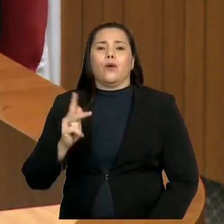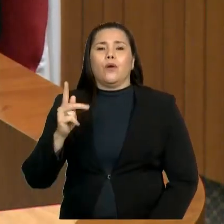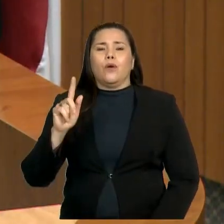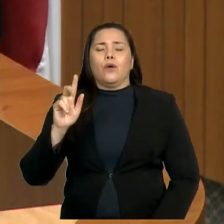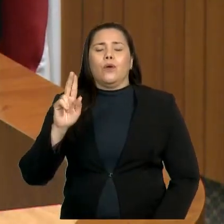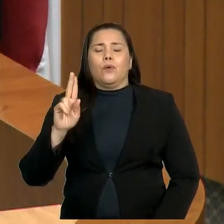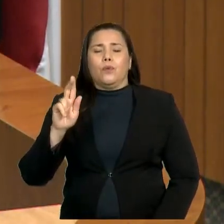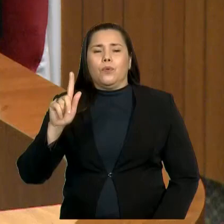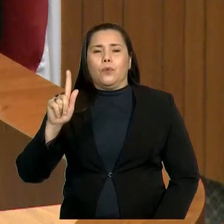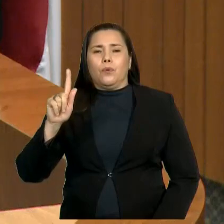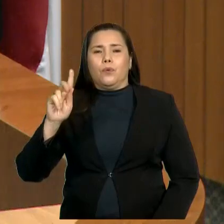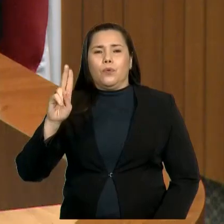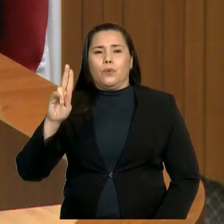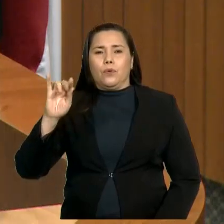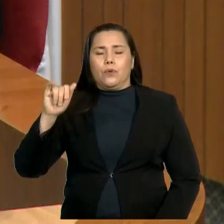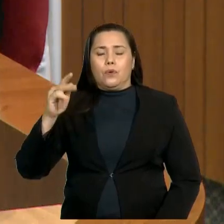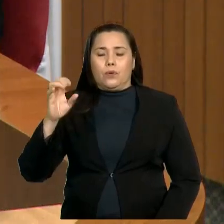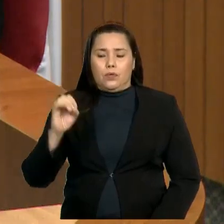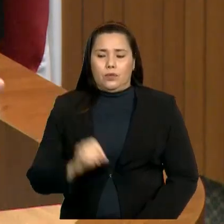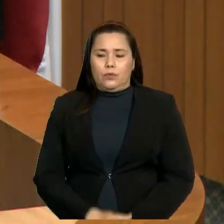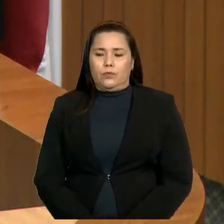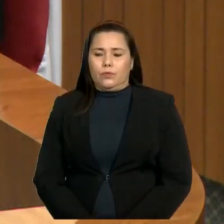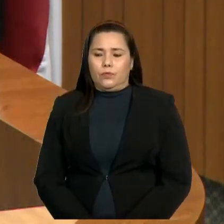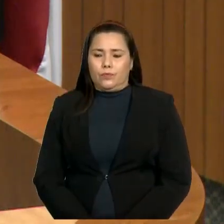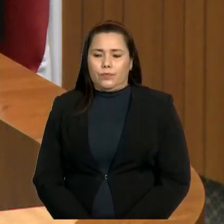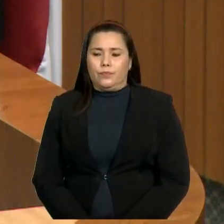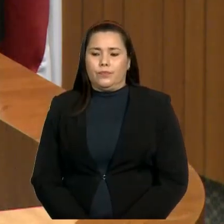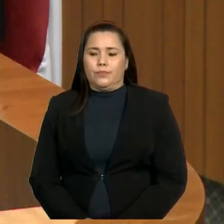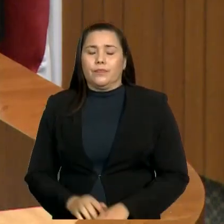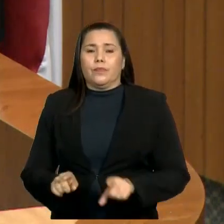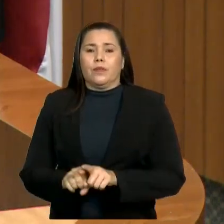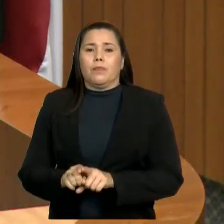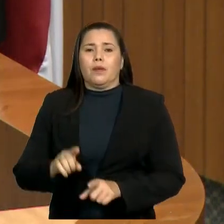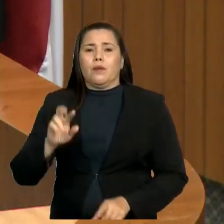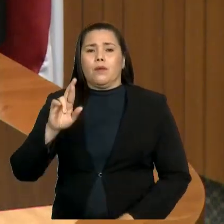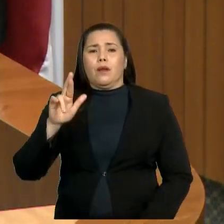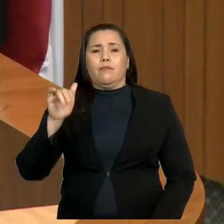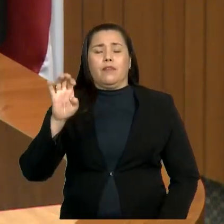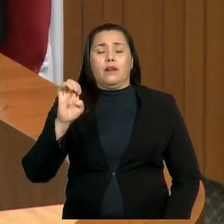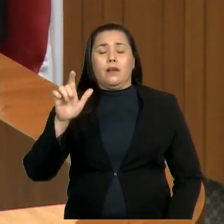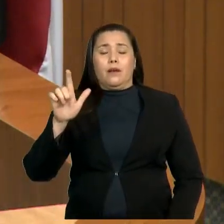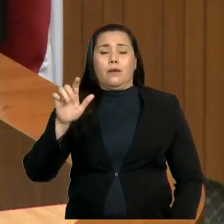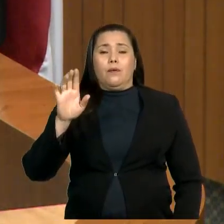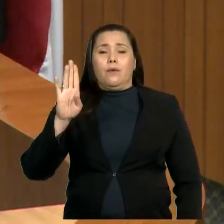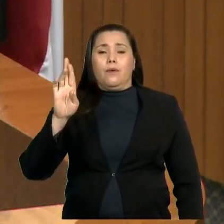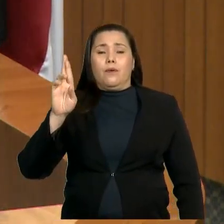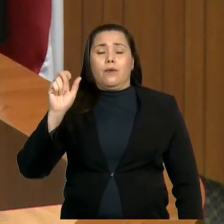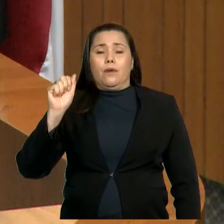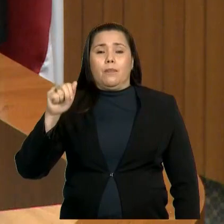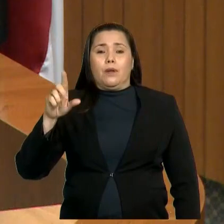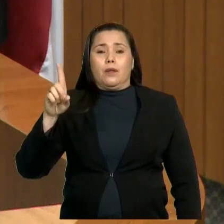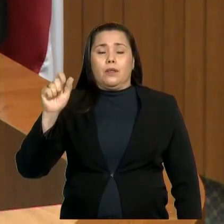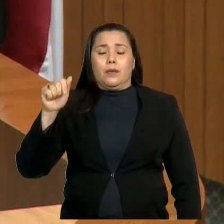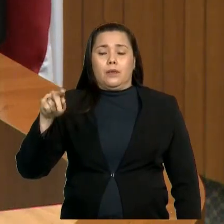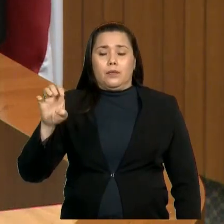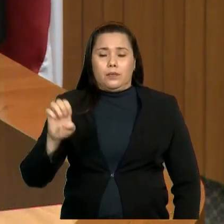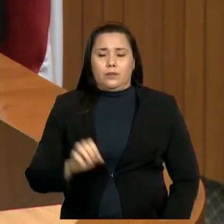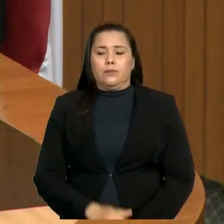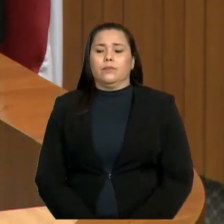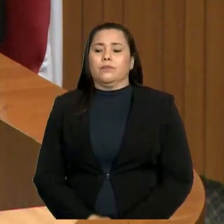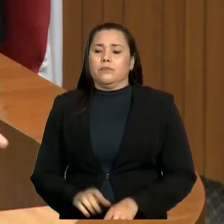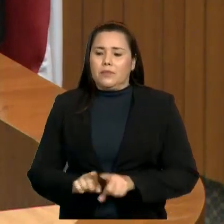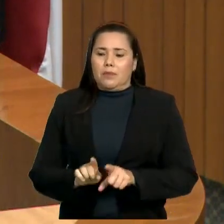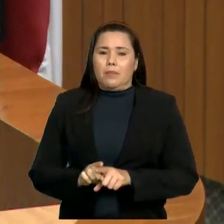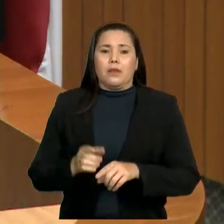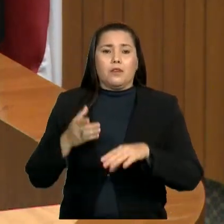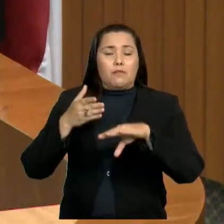Março a Dama do tráfico tem o Rafael brandani em 2 de Maio recebeu a Dama do tráfico que é